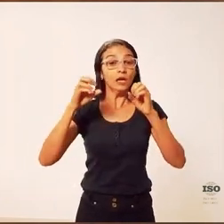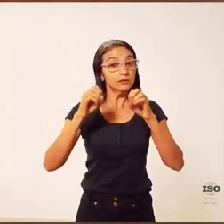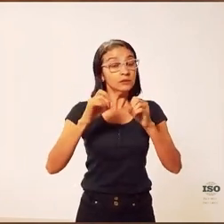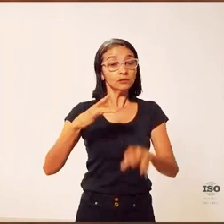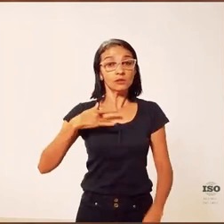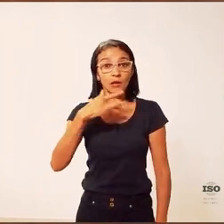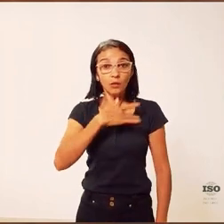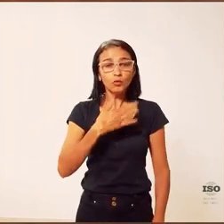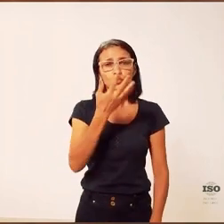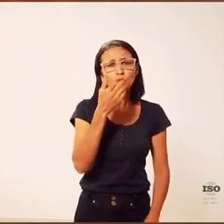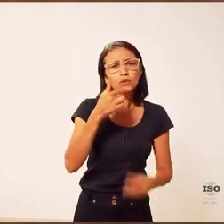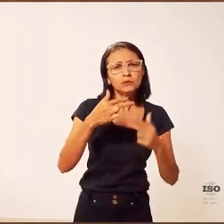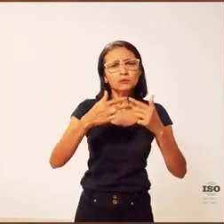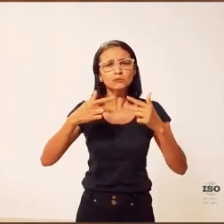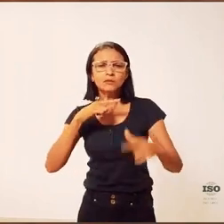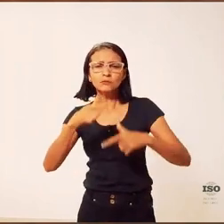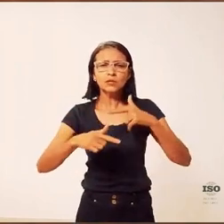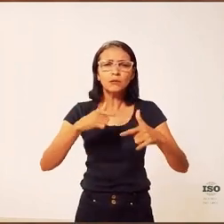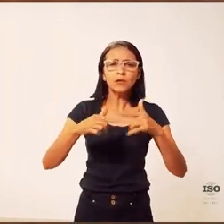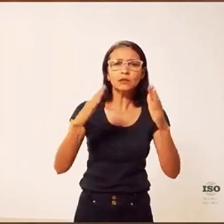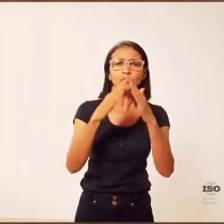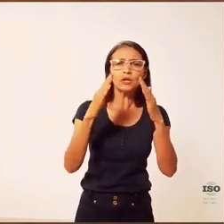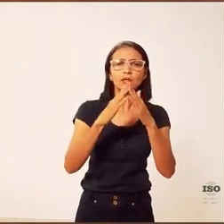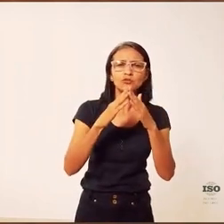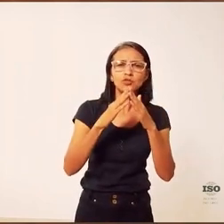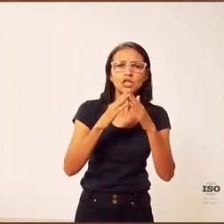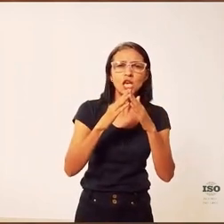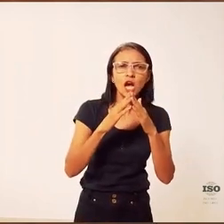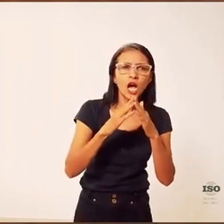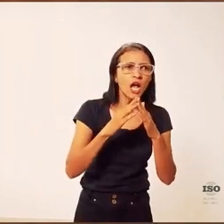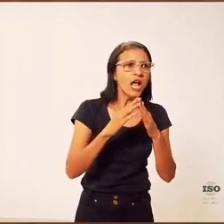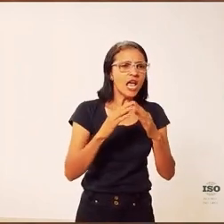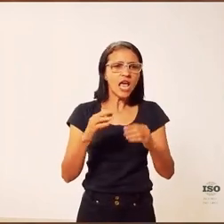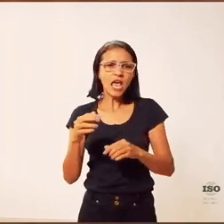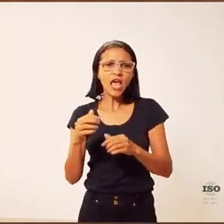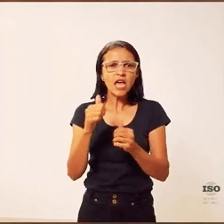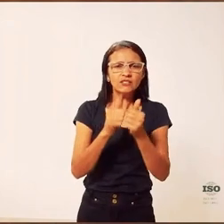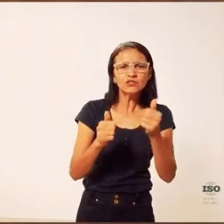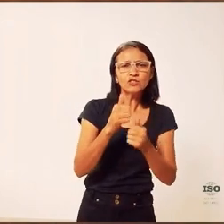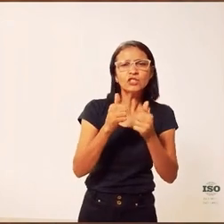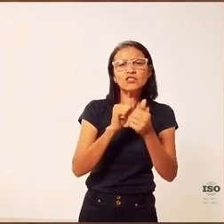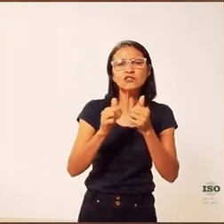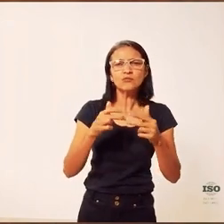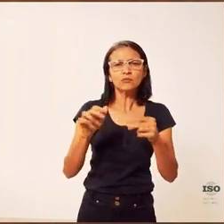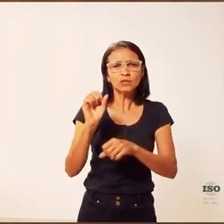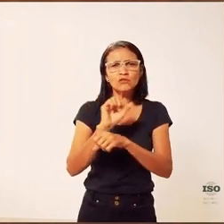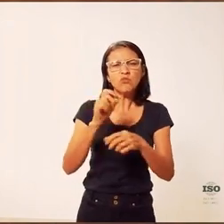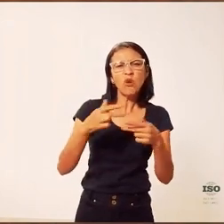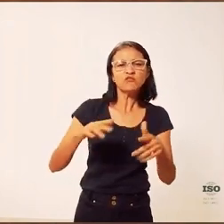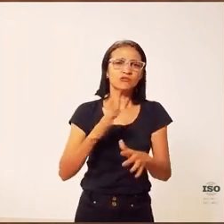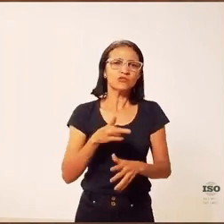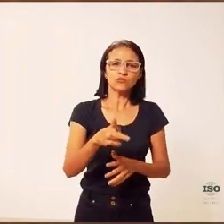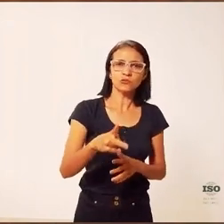a saúde, a alimentação, o trabalho, a moradia, o transporte, e segue. E começa pela educação. O critério é que nem foi ordem alfabética, porque